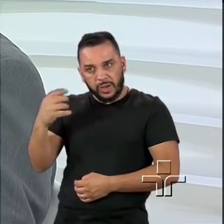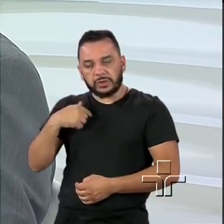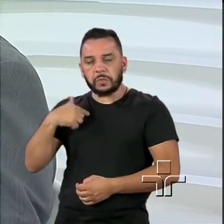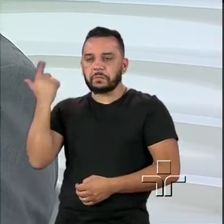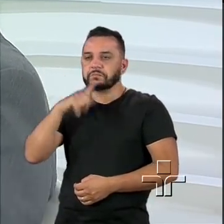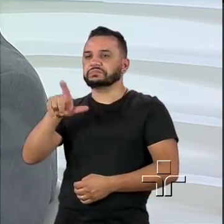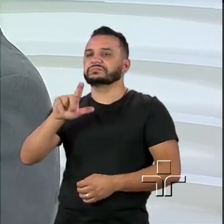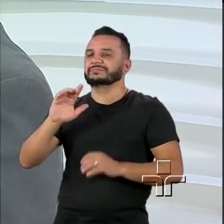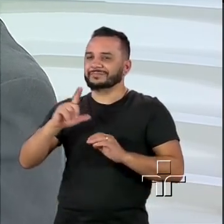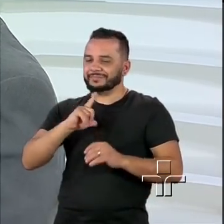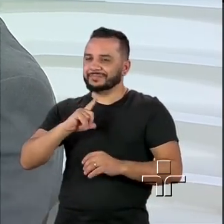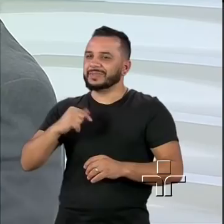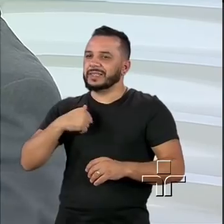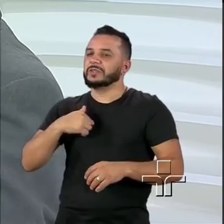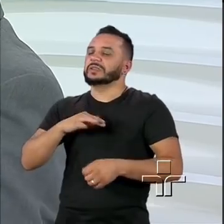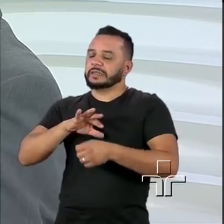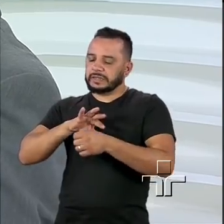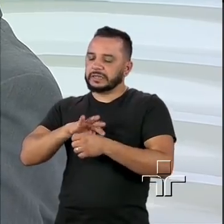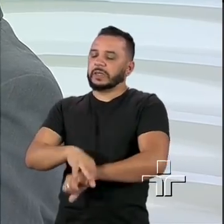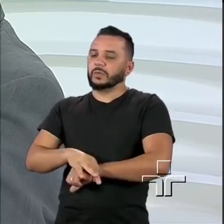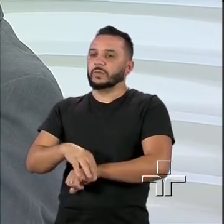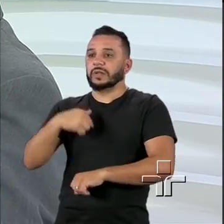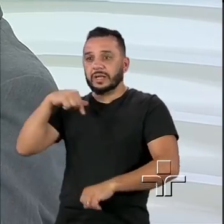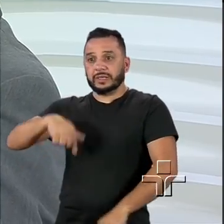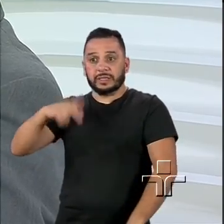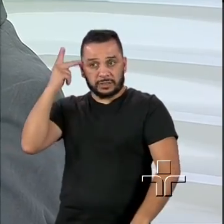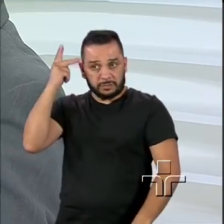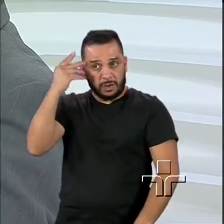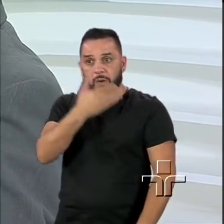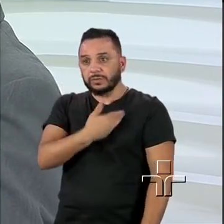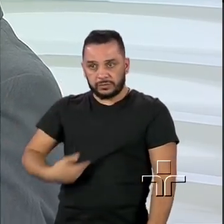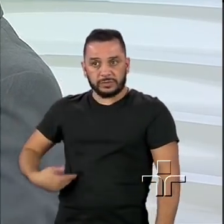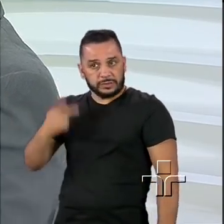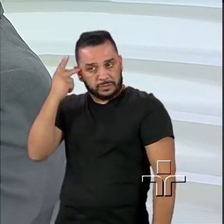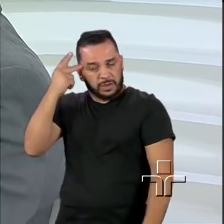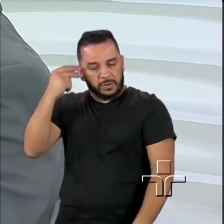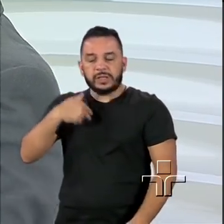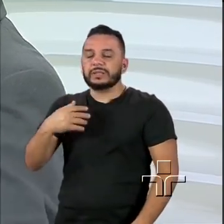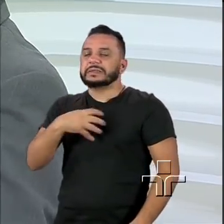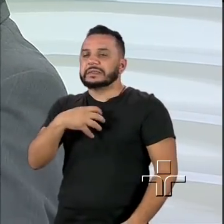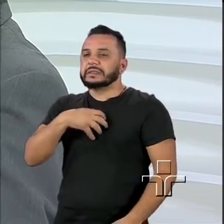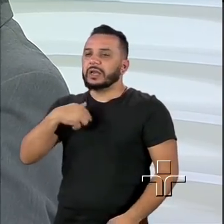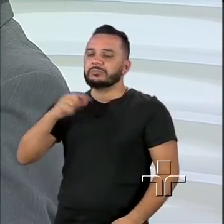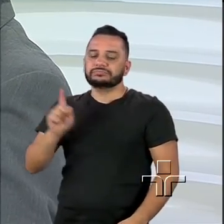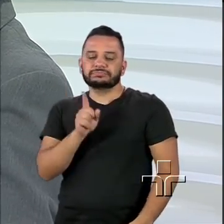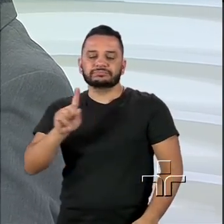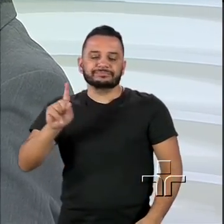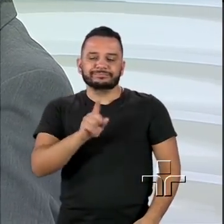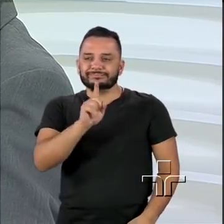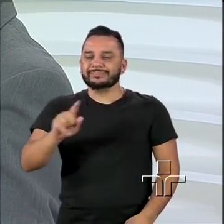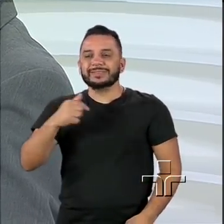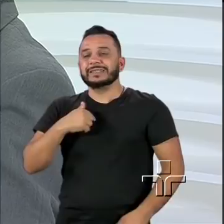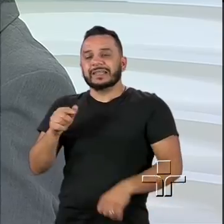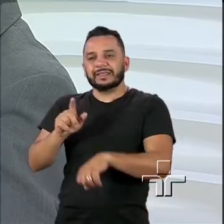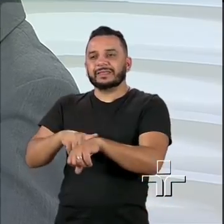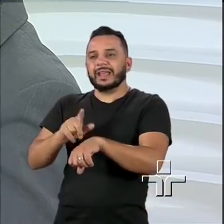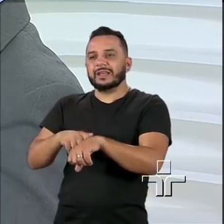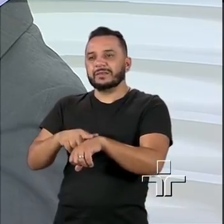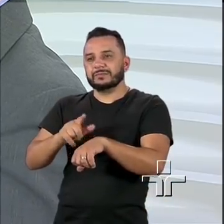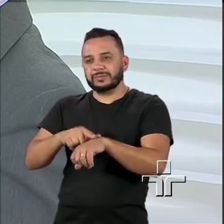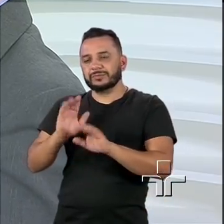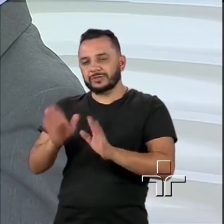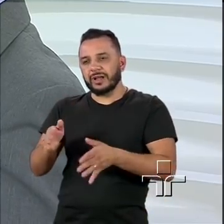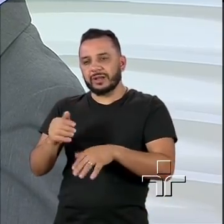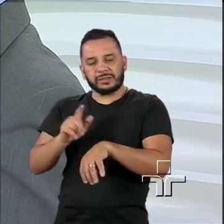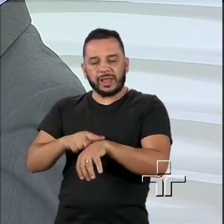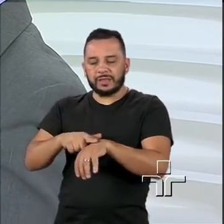eleições. Estou seguro que nós vamos repetir isso no Estado de São Paulo, pelo que eu sinto andando pelo Estado de São Paulo, é questão de tempo. Eu pesquiso, eu costumo dizer que é como uma